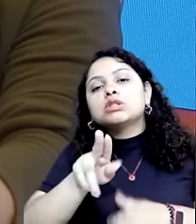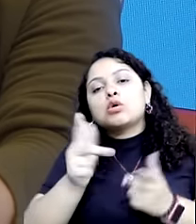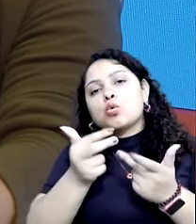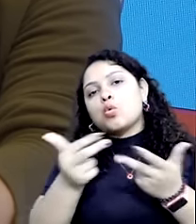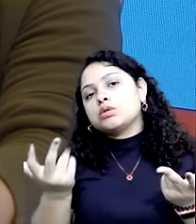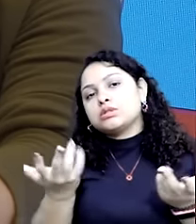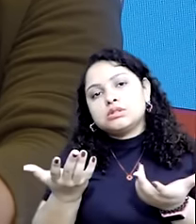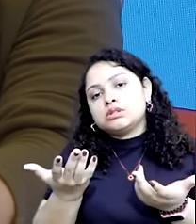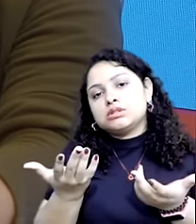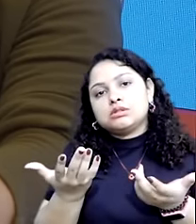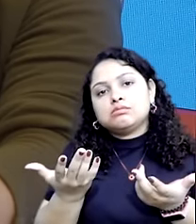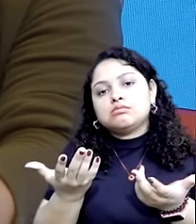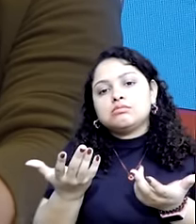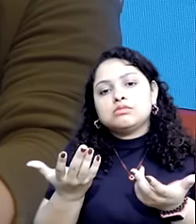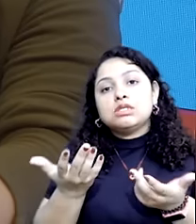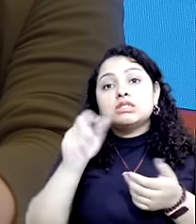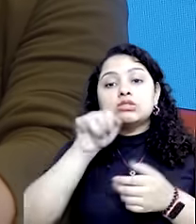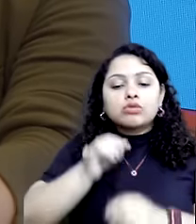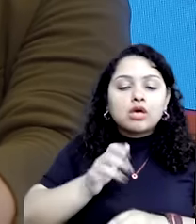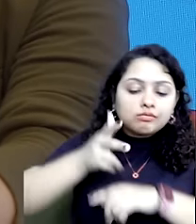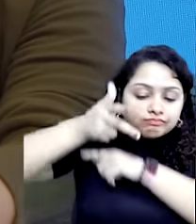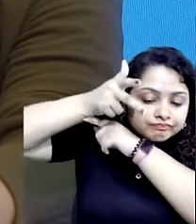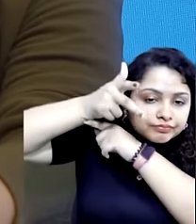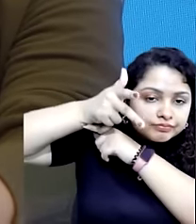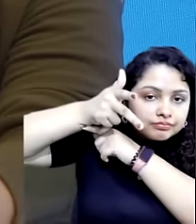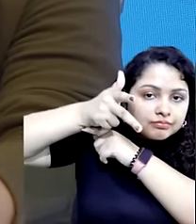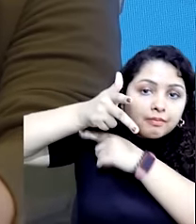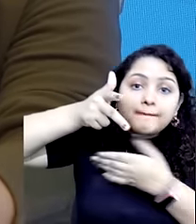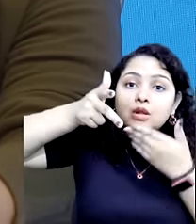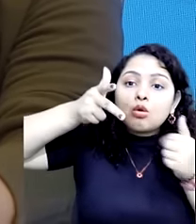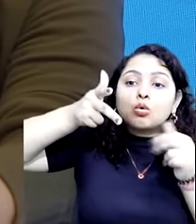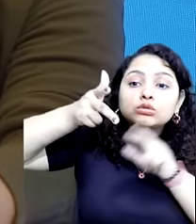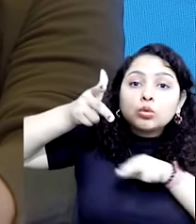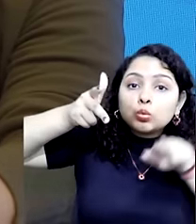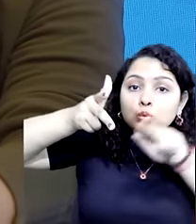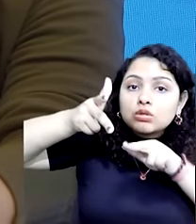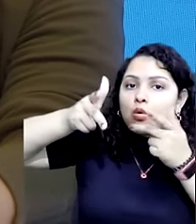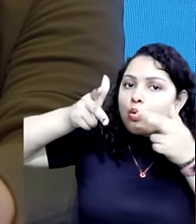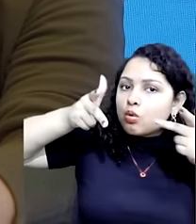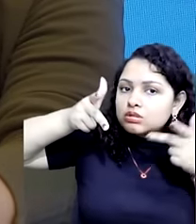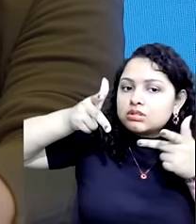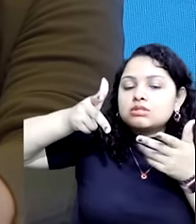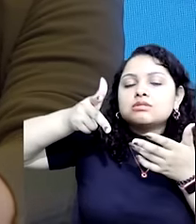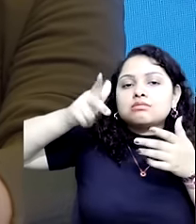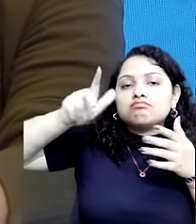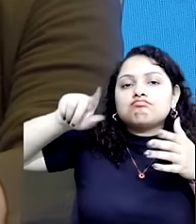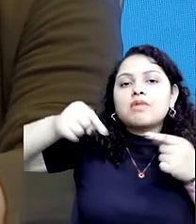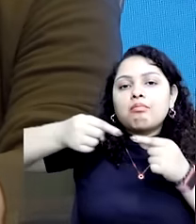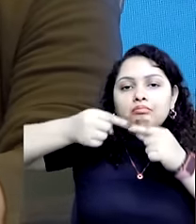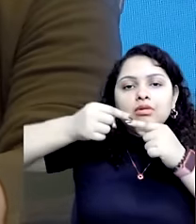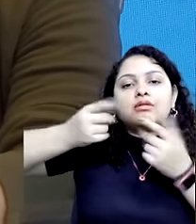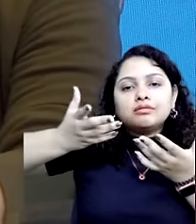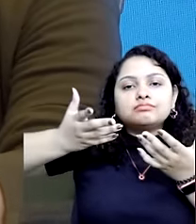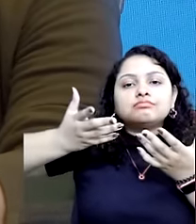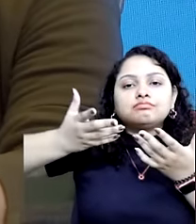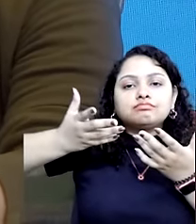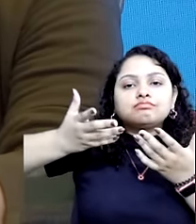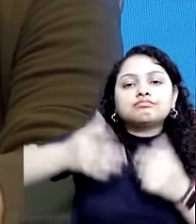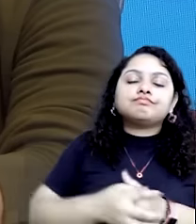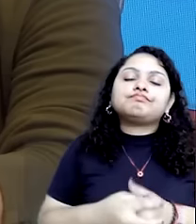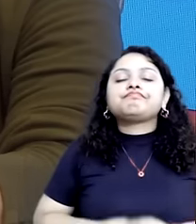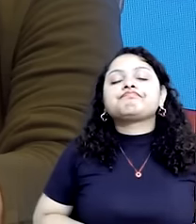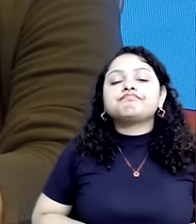ten quero um posicionamento né mais alto mais eletrizado então usar os acessórios né com relação a a a essa